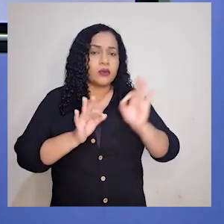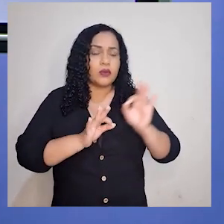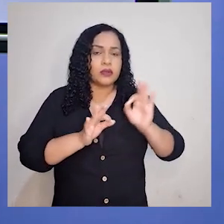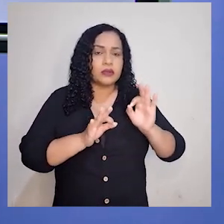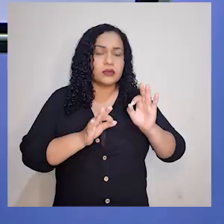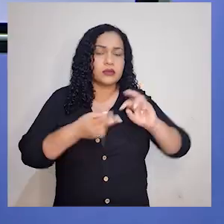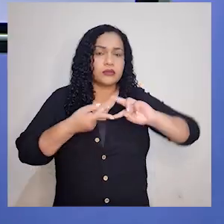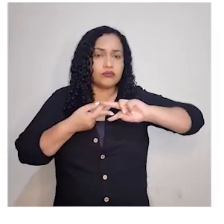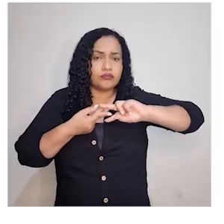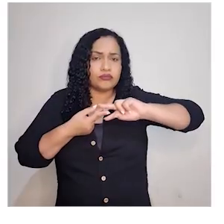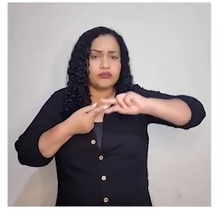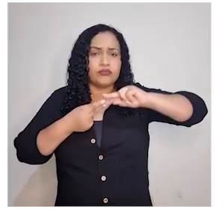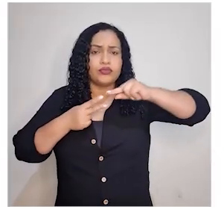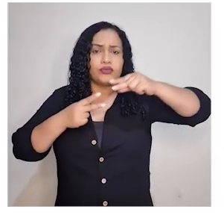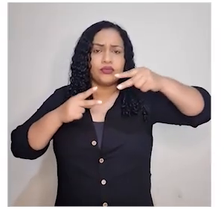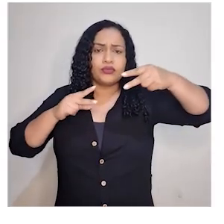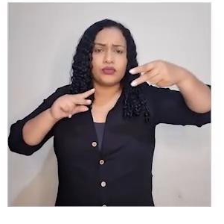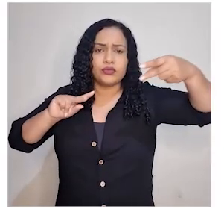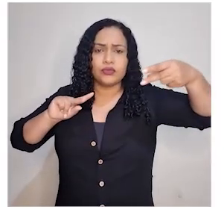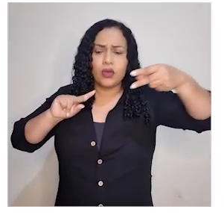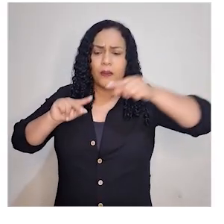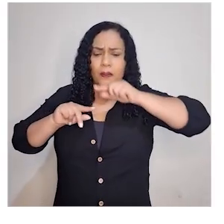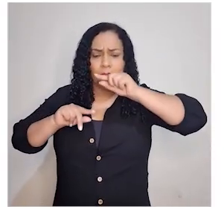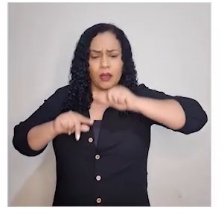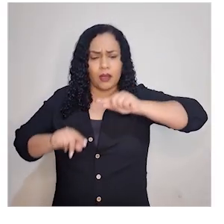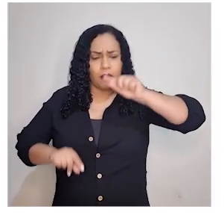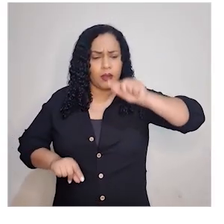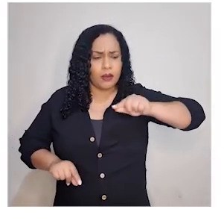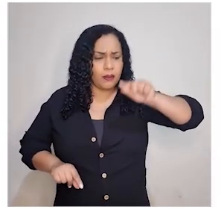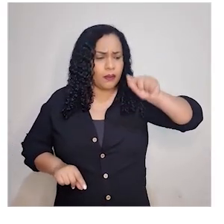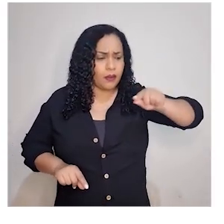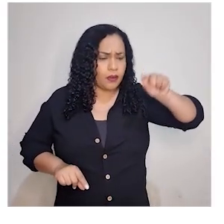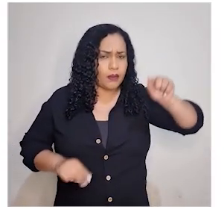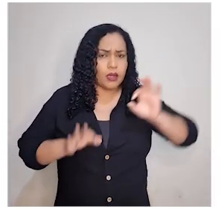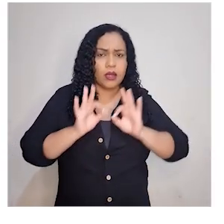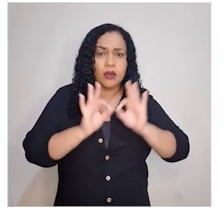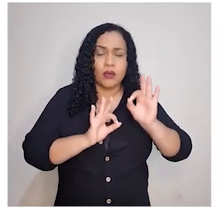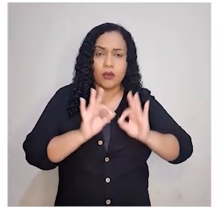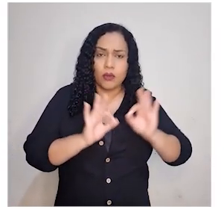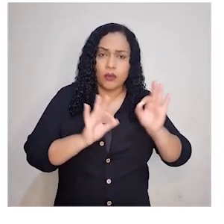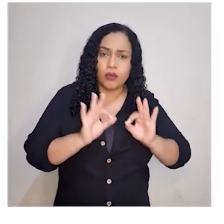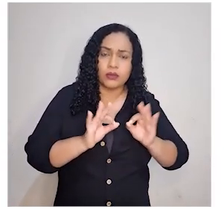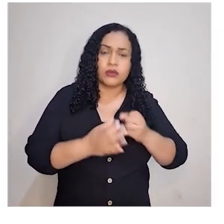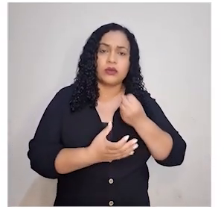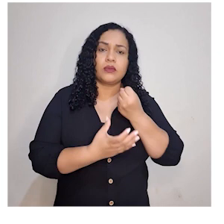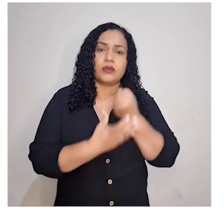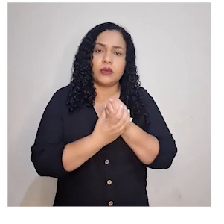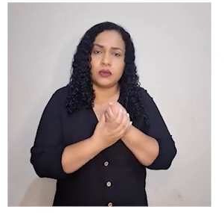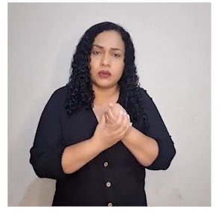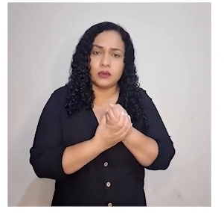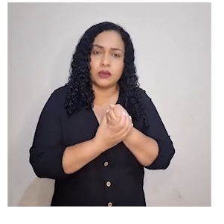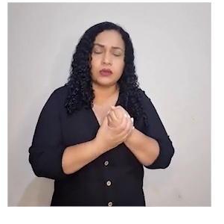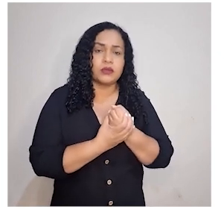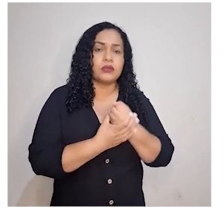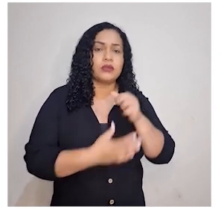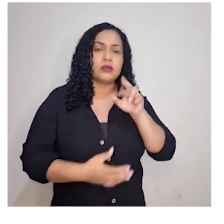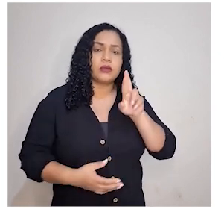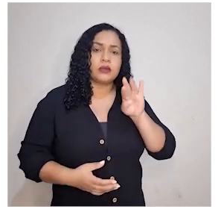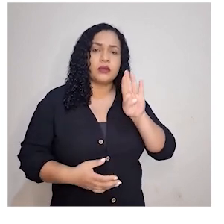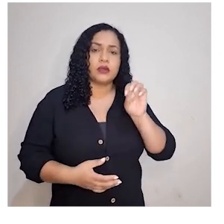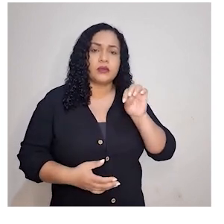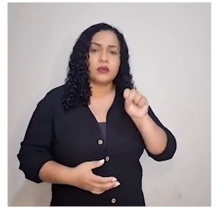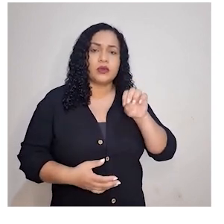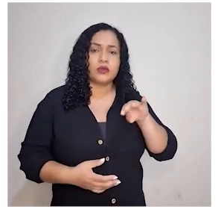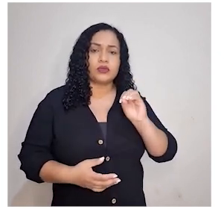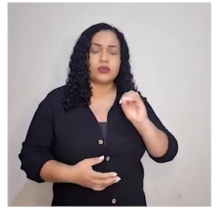toda essa estrutura acontece de forma muito organizada pelas nossas organelas, como os ribossomos, que fazem